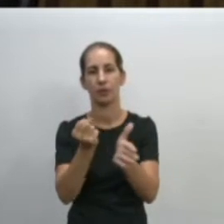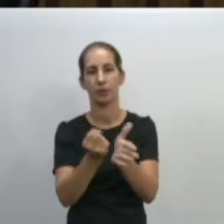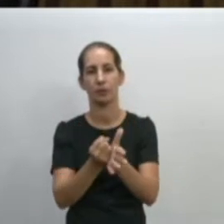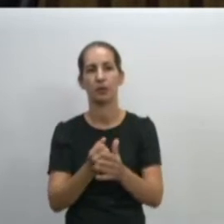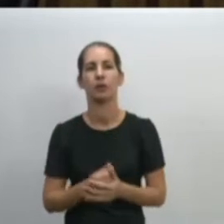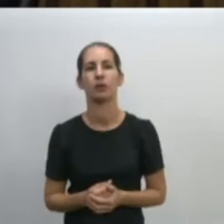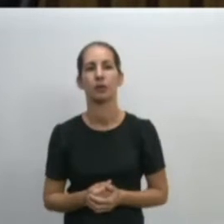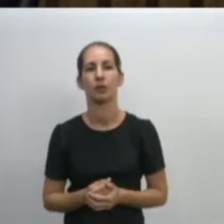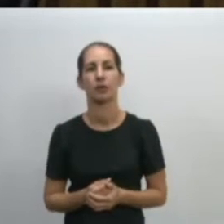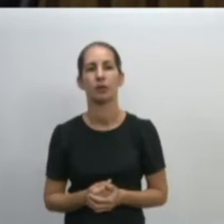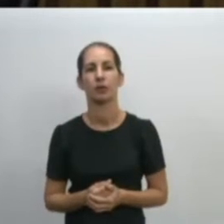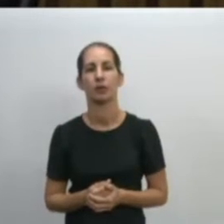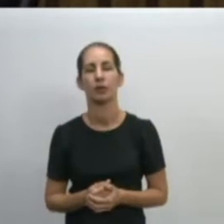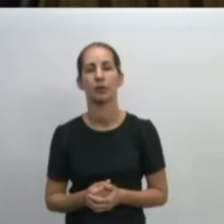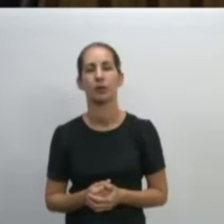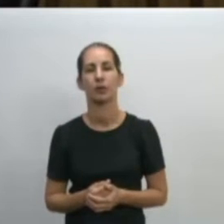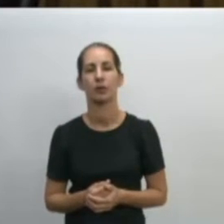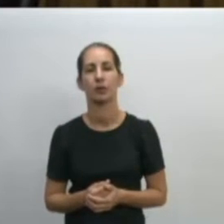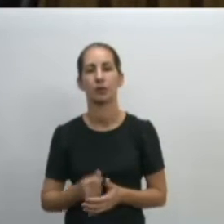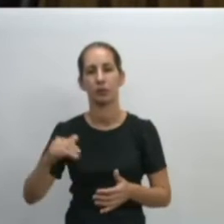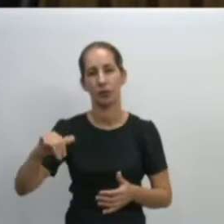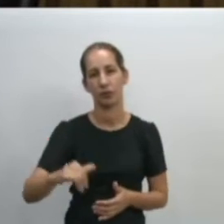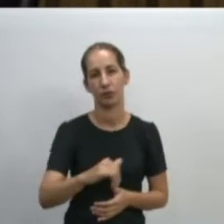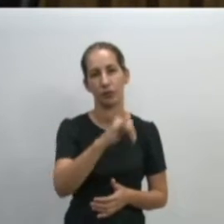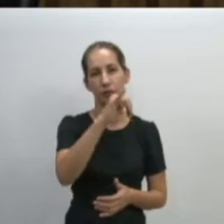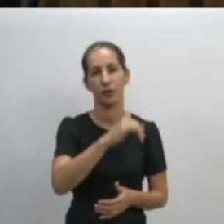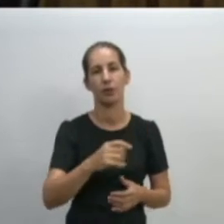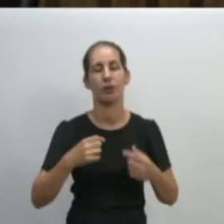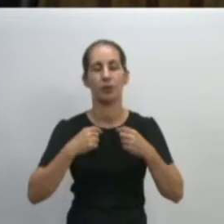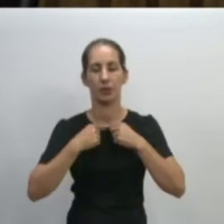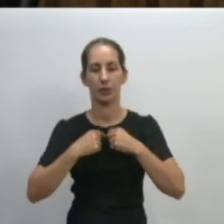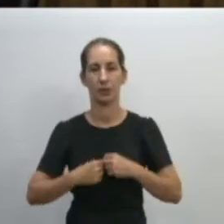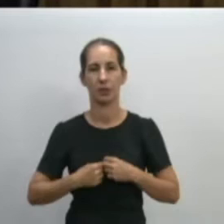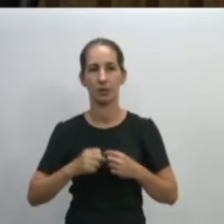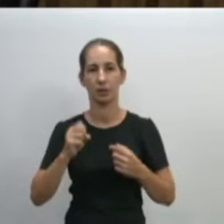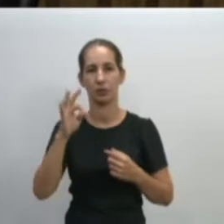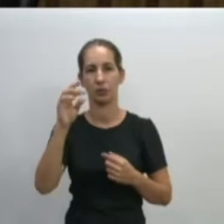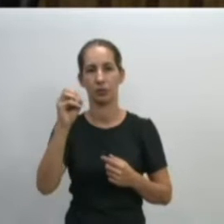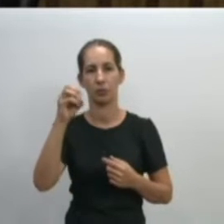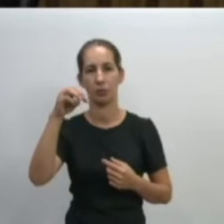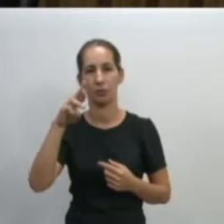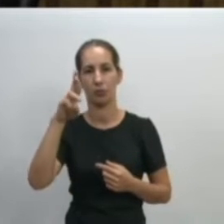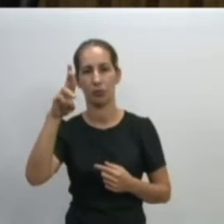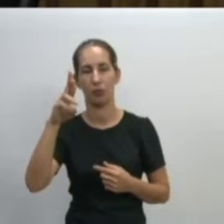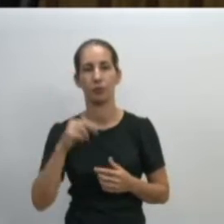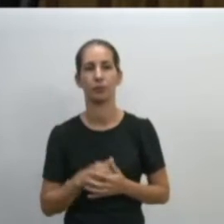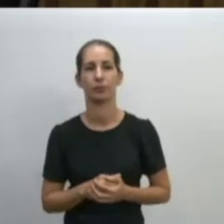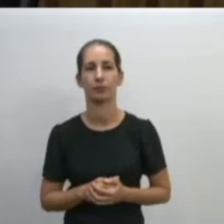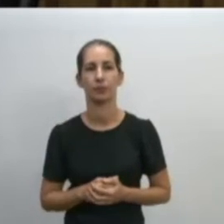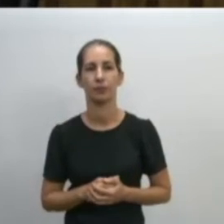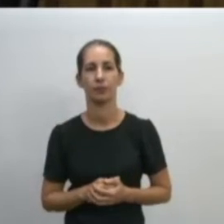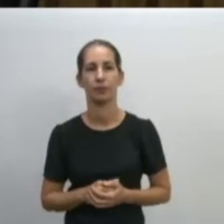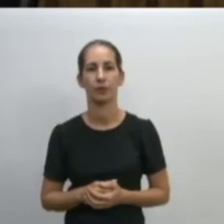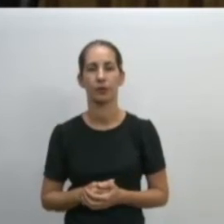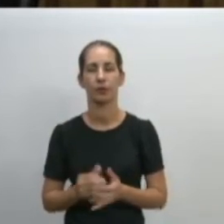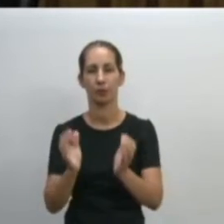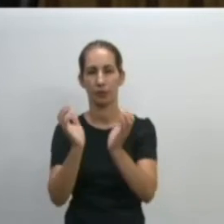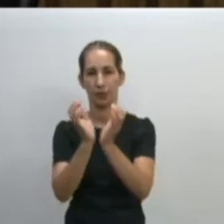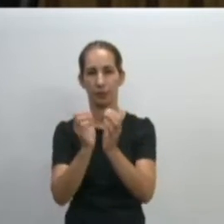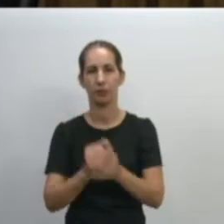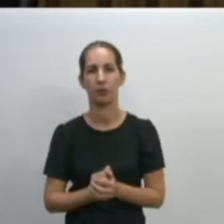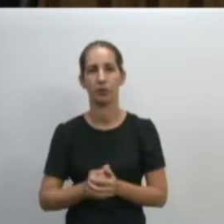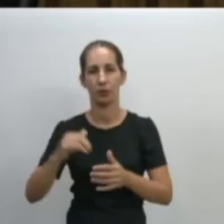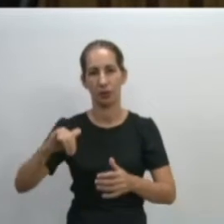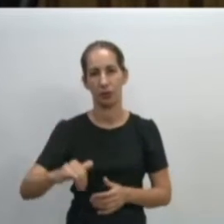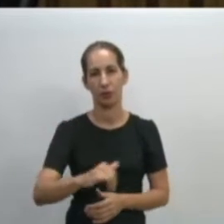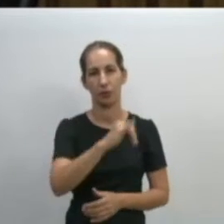membro honorário da Esquadrilha da Fumaça, medalhas mérito Santos Dumont e Bartolomeu Guzmão, membro honorário da Força